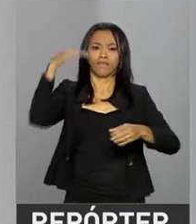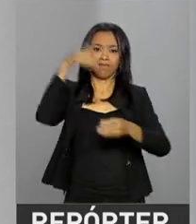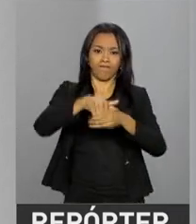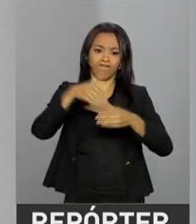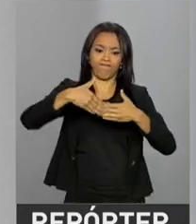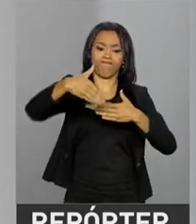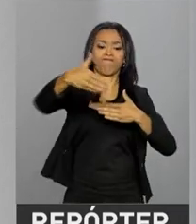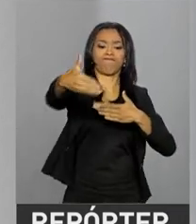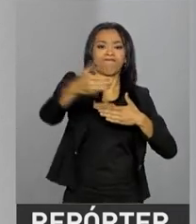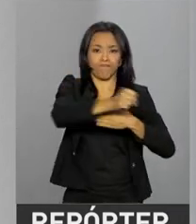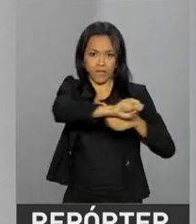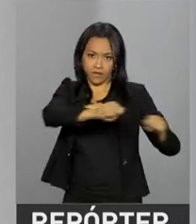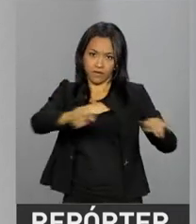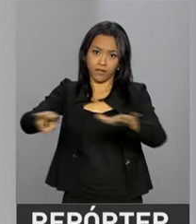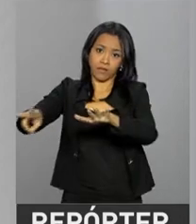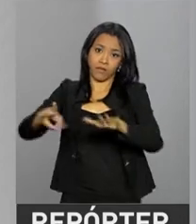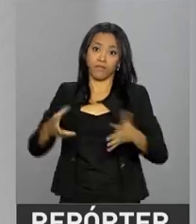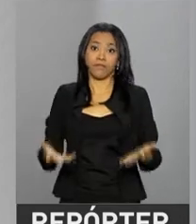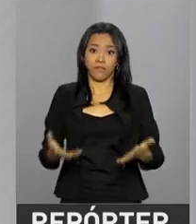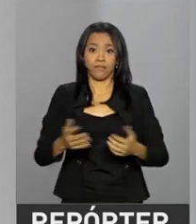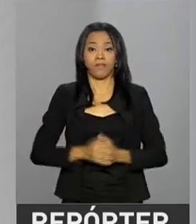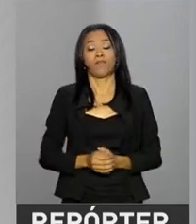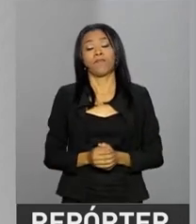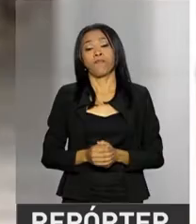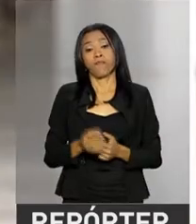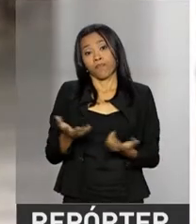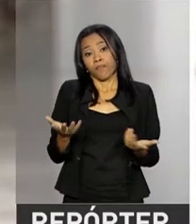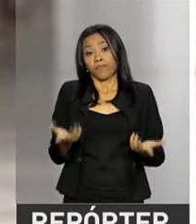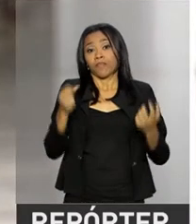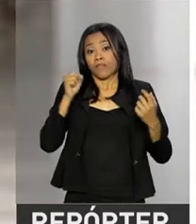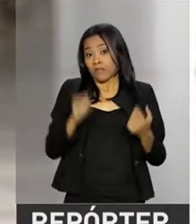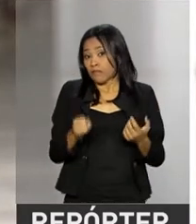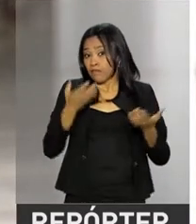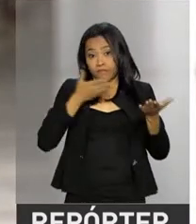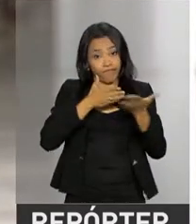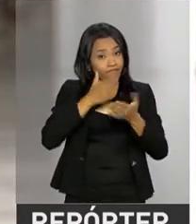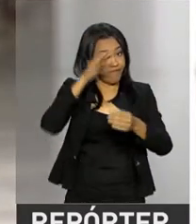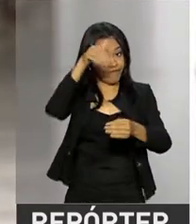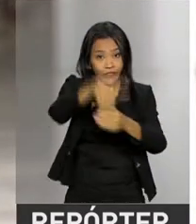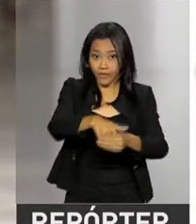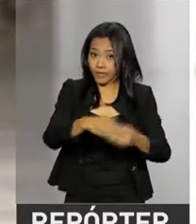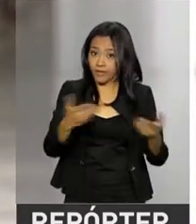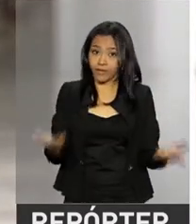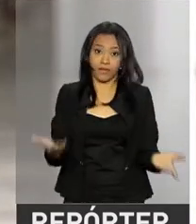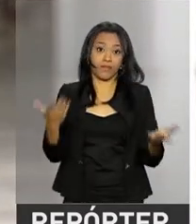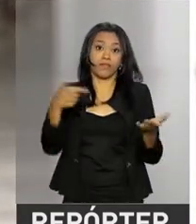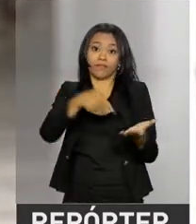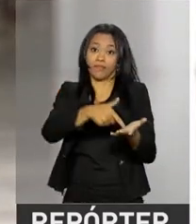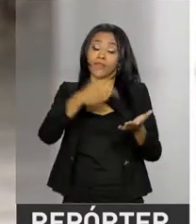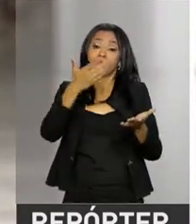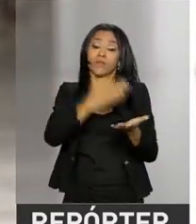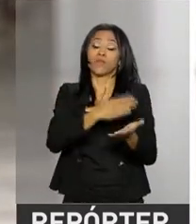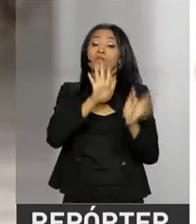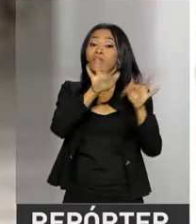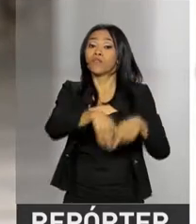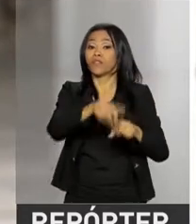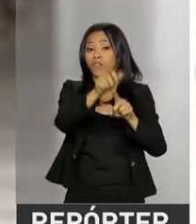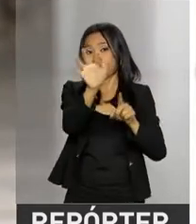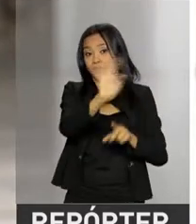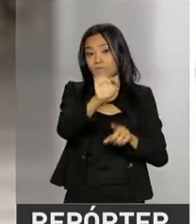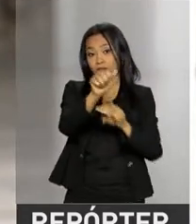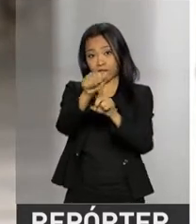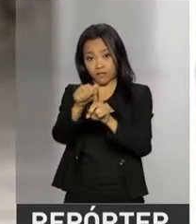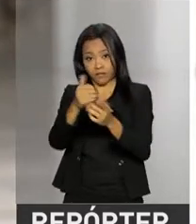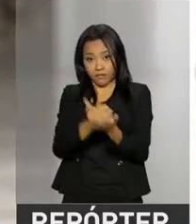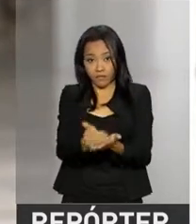independentemente do resultado segundo o presidente a reforma não for votada no final de fevereiro e início de março vai ficar difícil